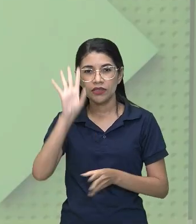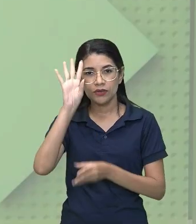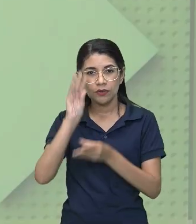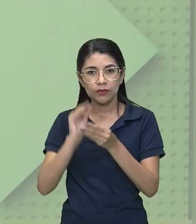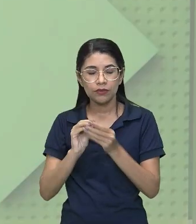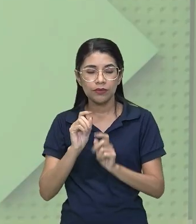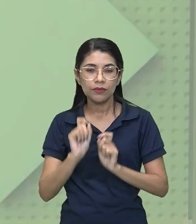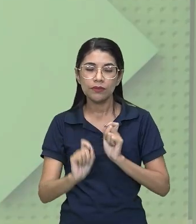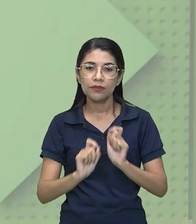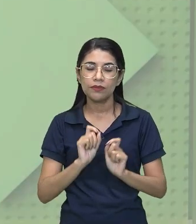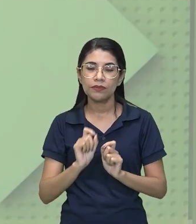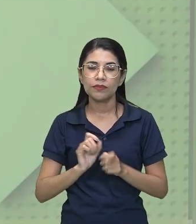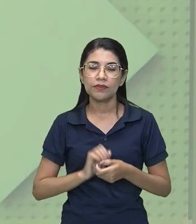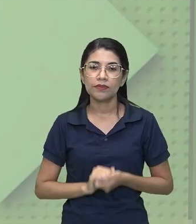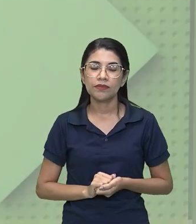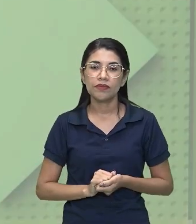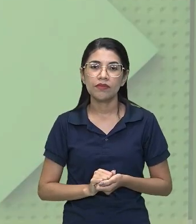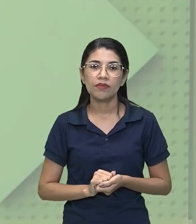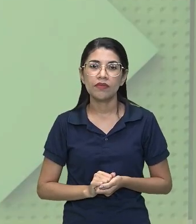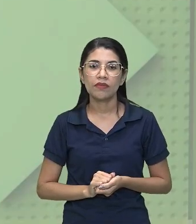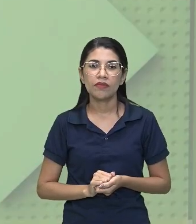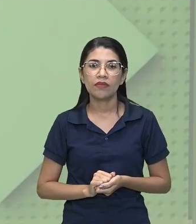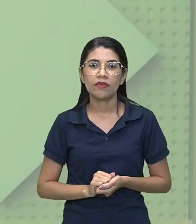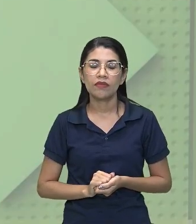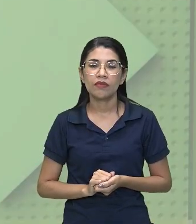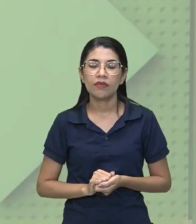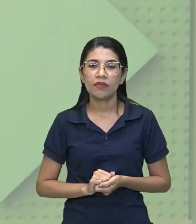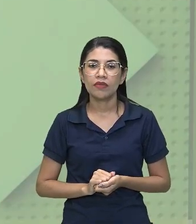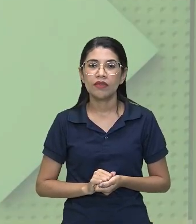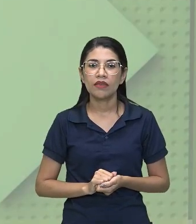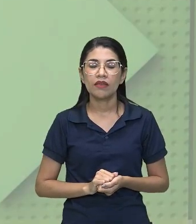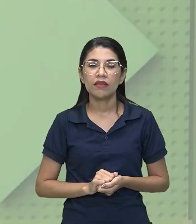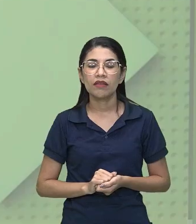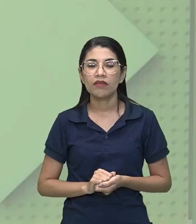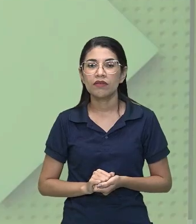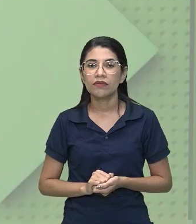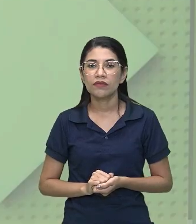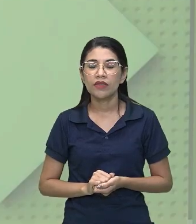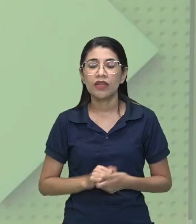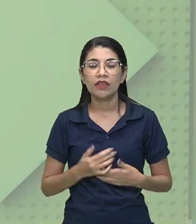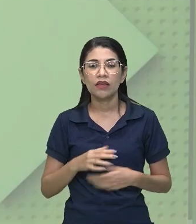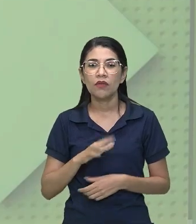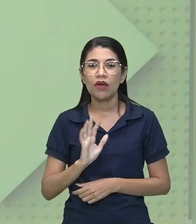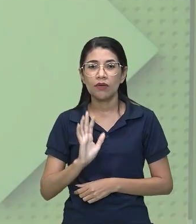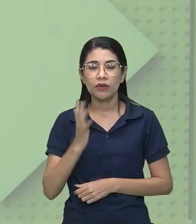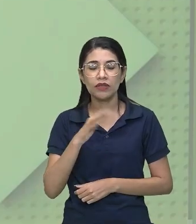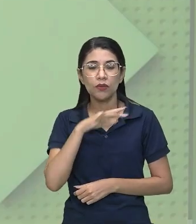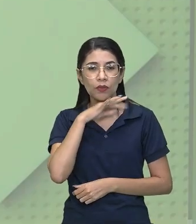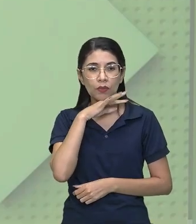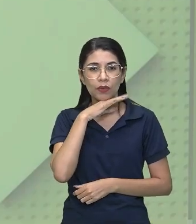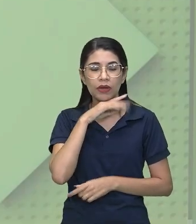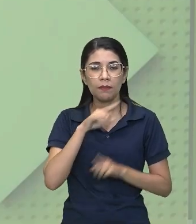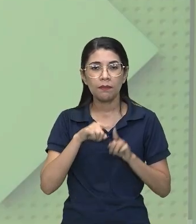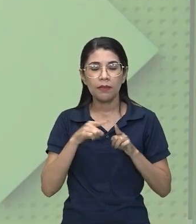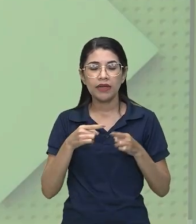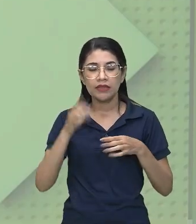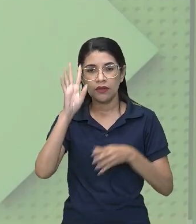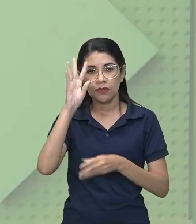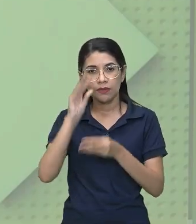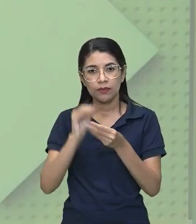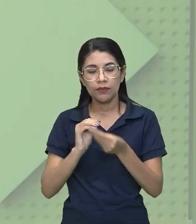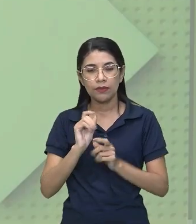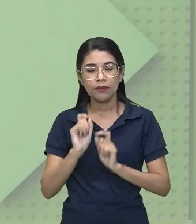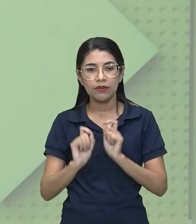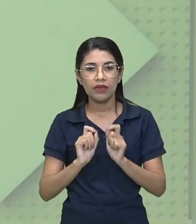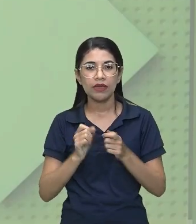disso? Apesar de ter sido algo que foi muito ruim, a conclusão que a gente tem que tirar é